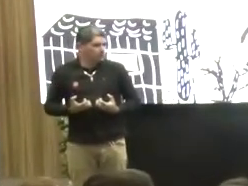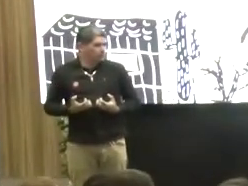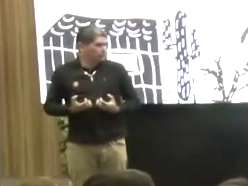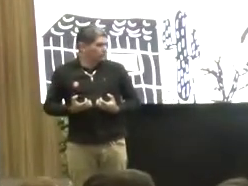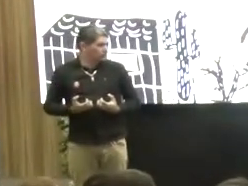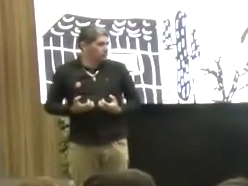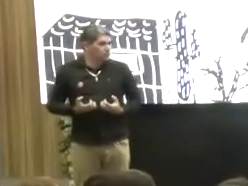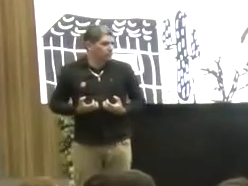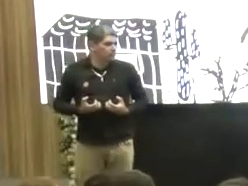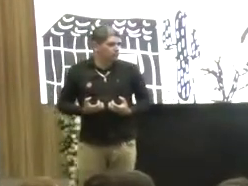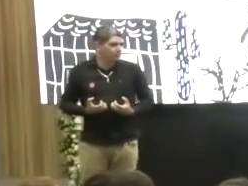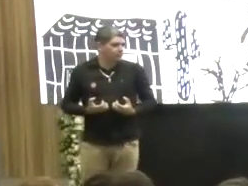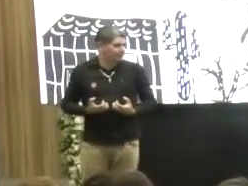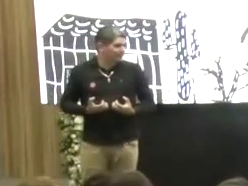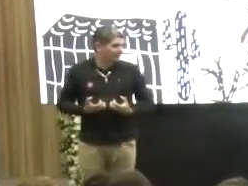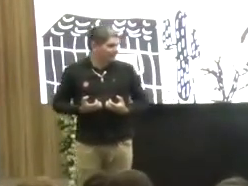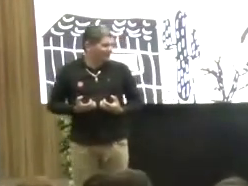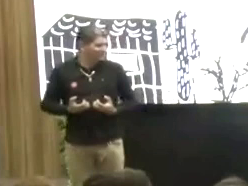Não entendi, não.